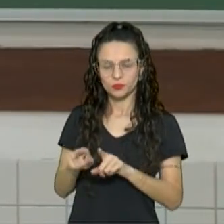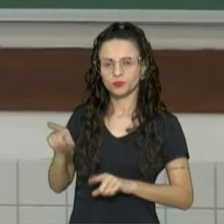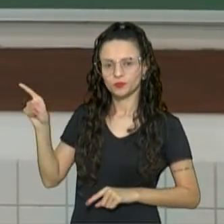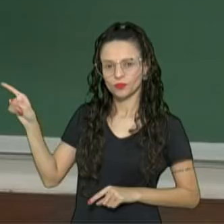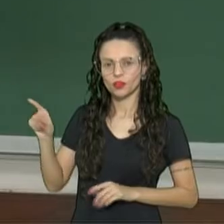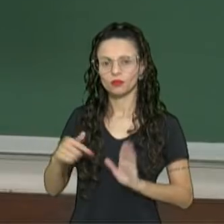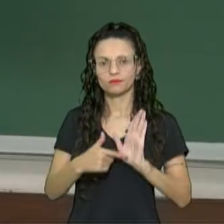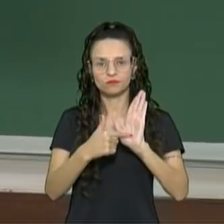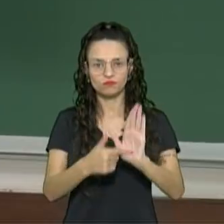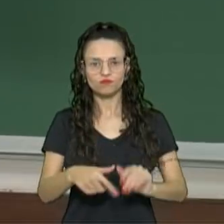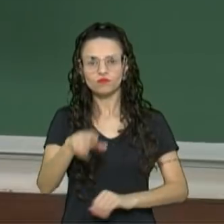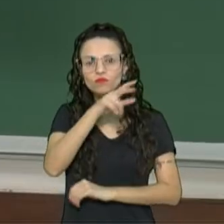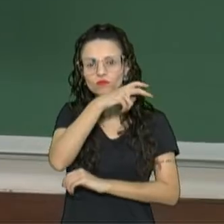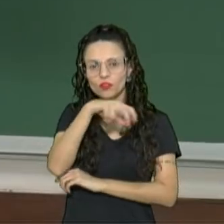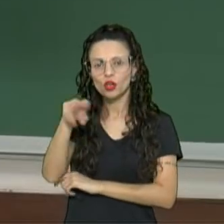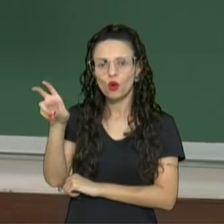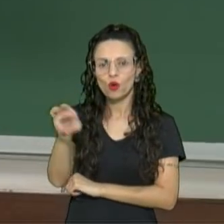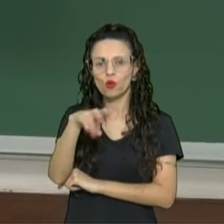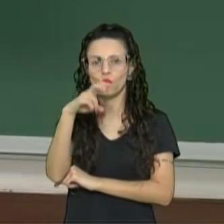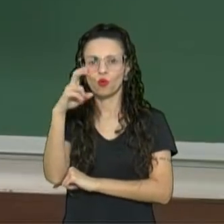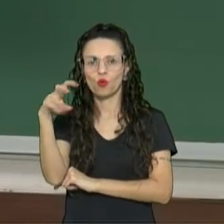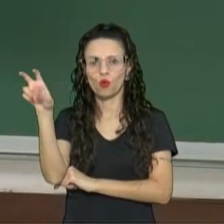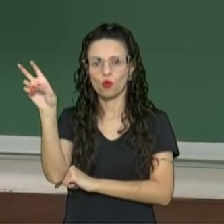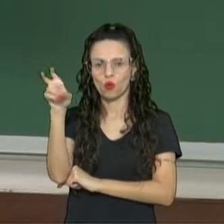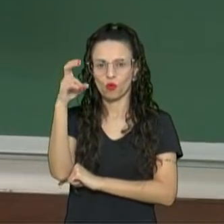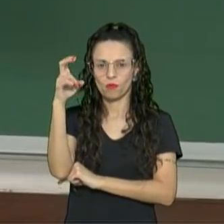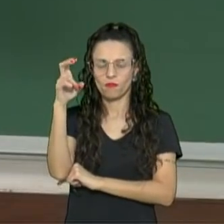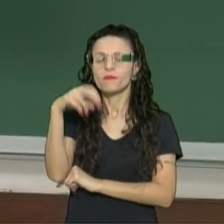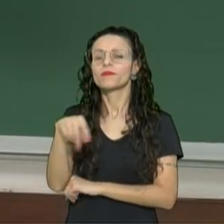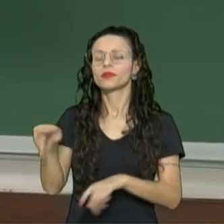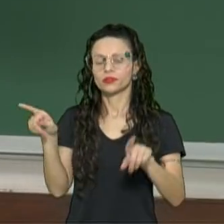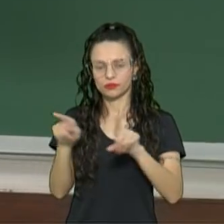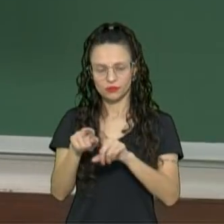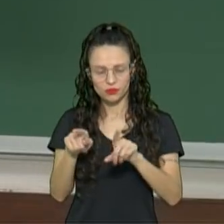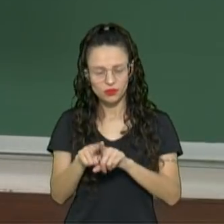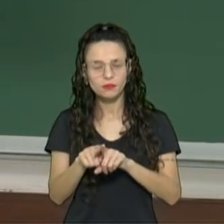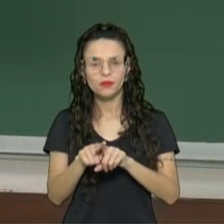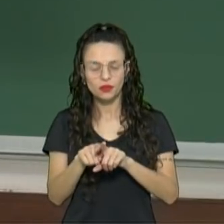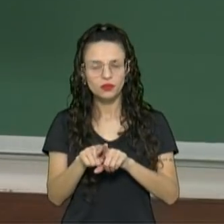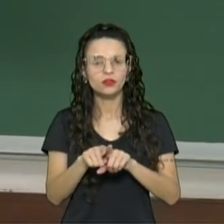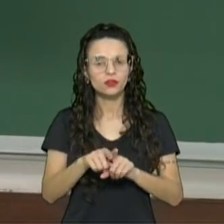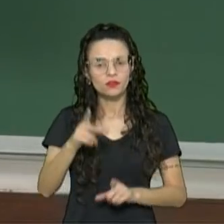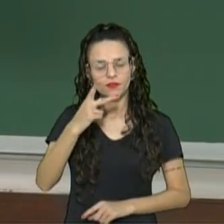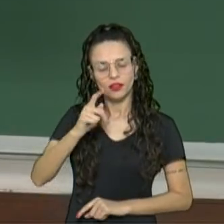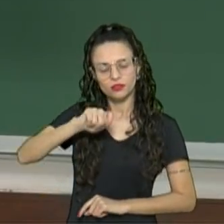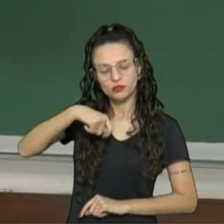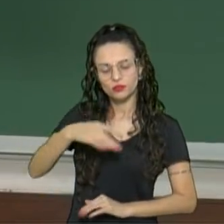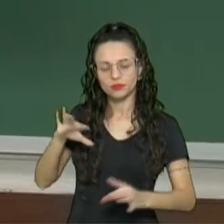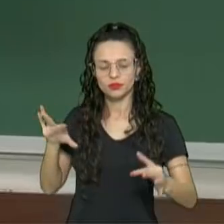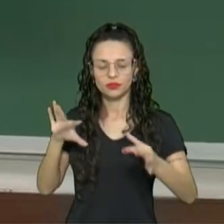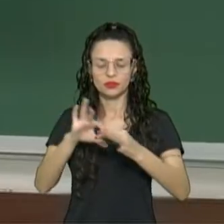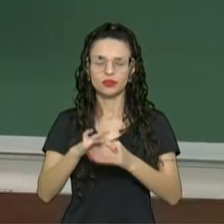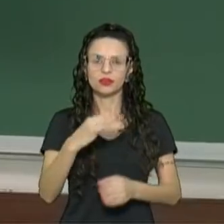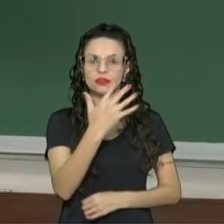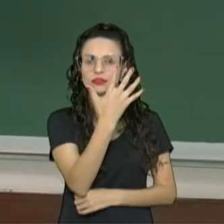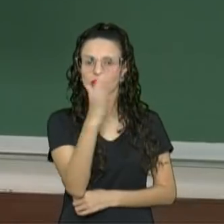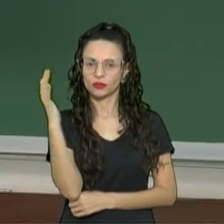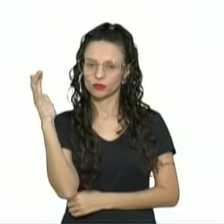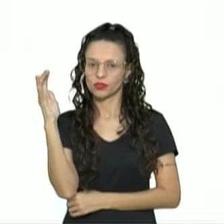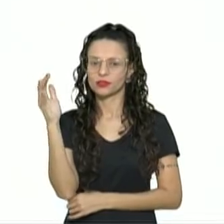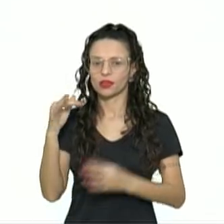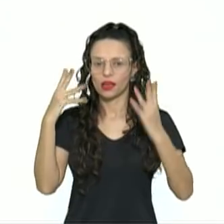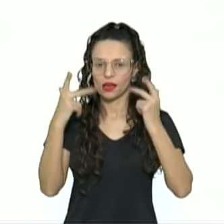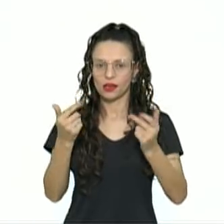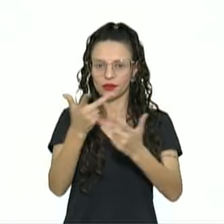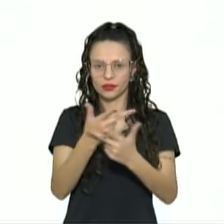a cobra coral, né? Então, além dos seres sobrenaturais, eles também falam dos animais, da natureza, né? Então,